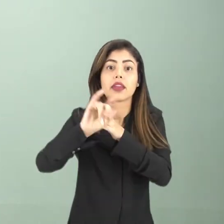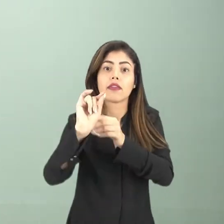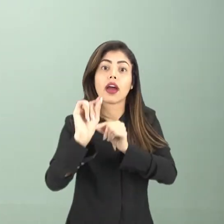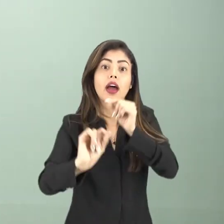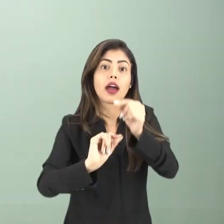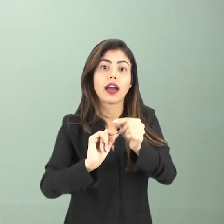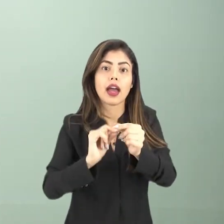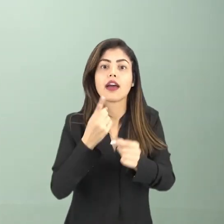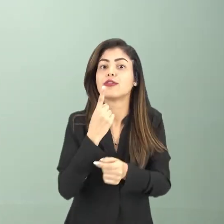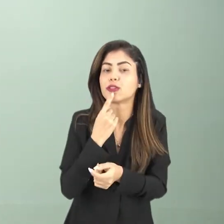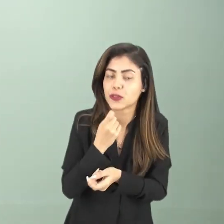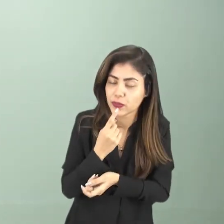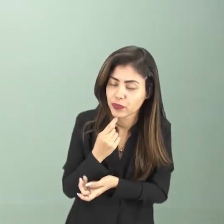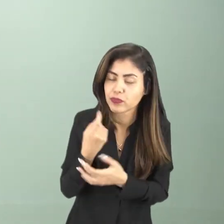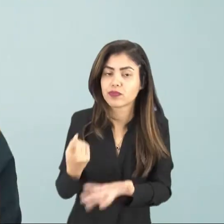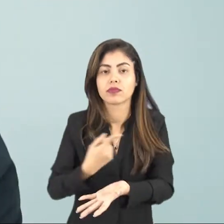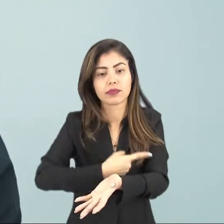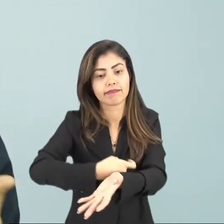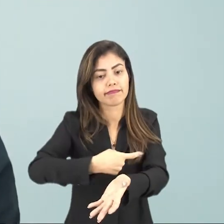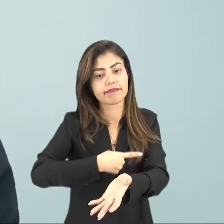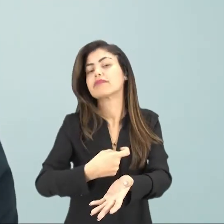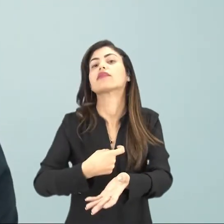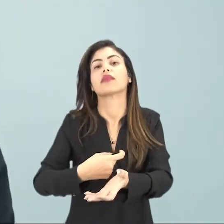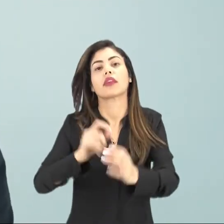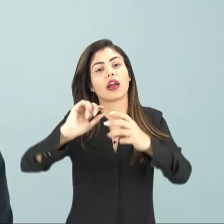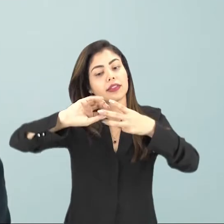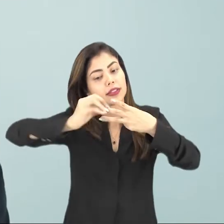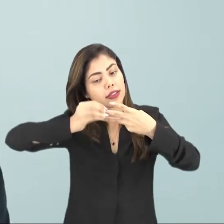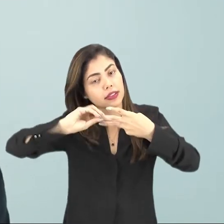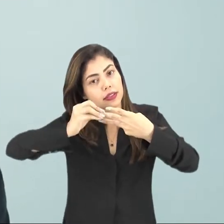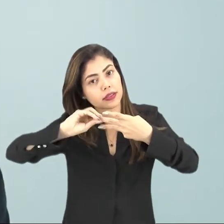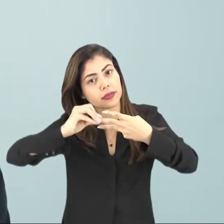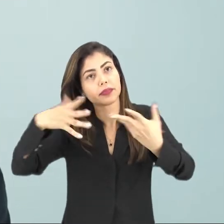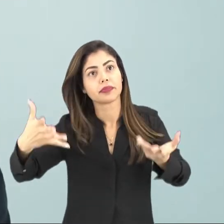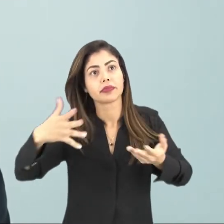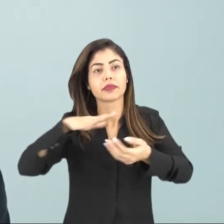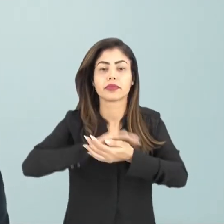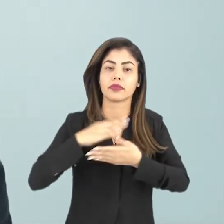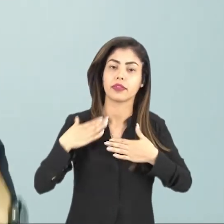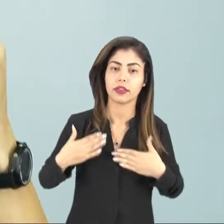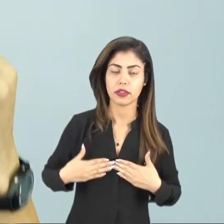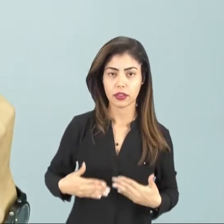o sangue, né, as células sanguíneas aí no nosso